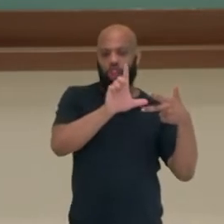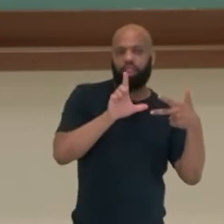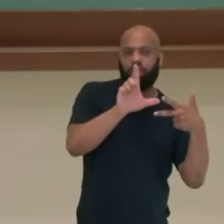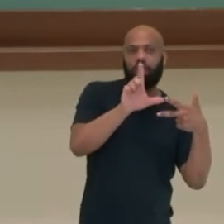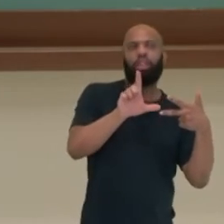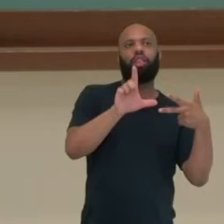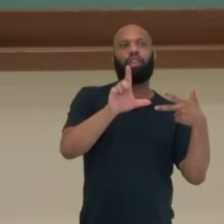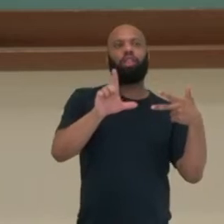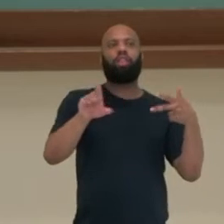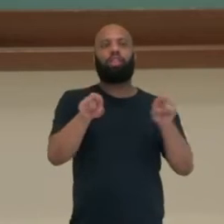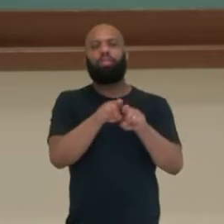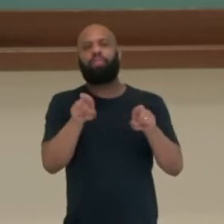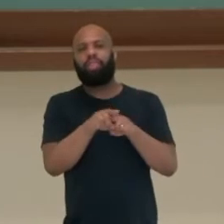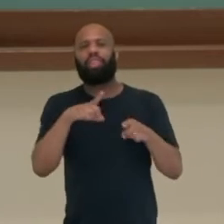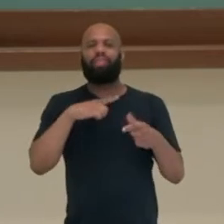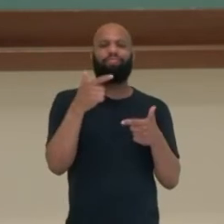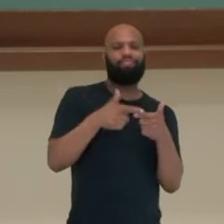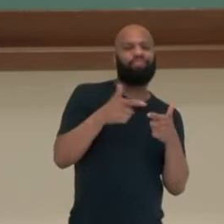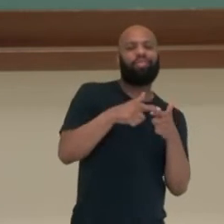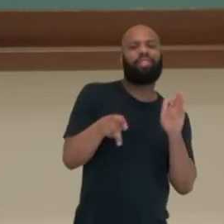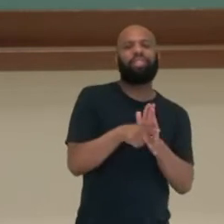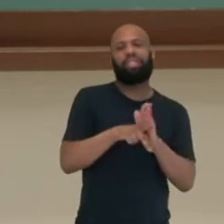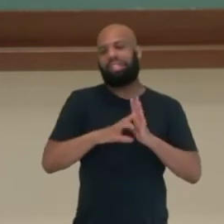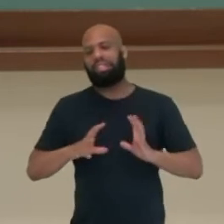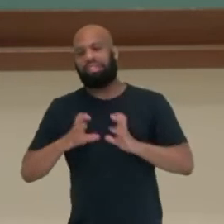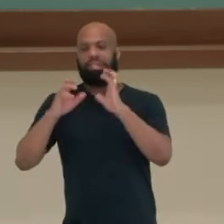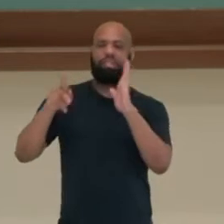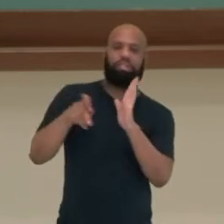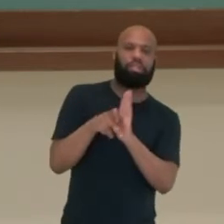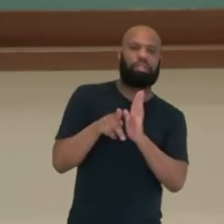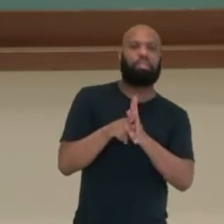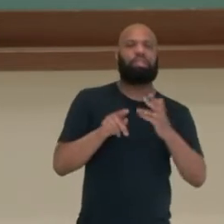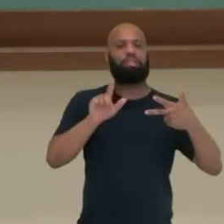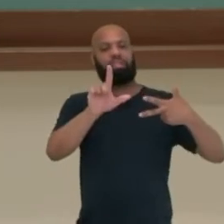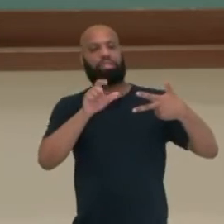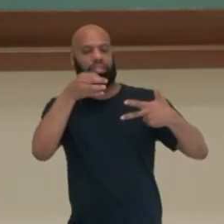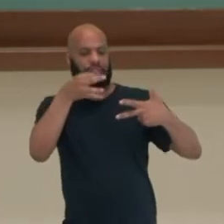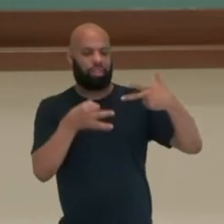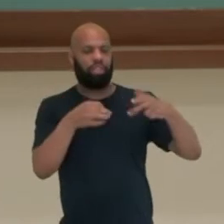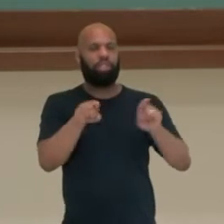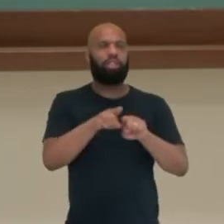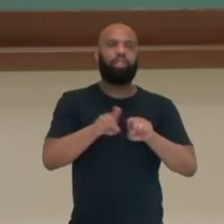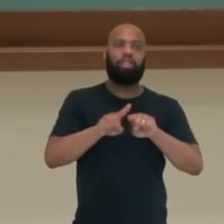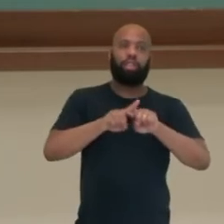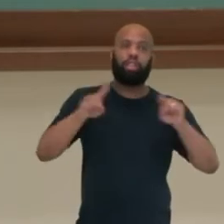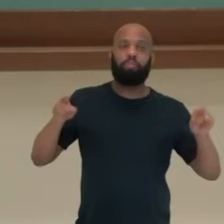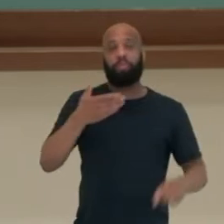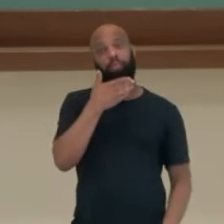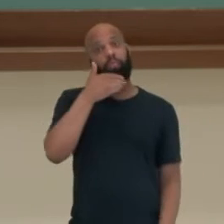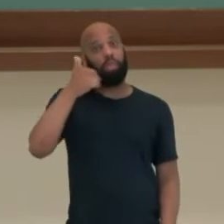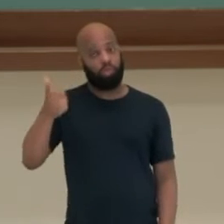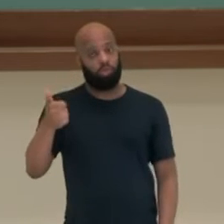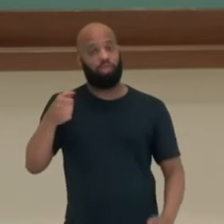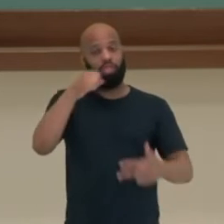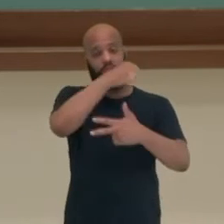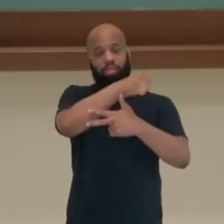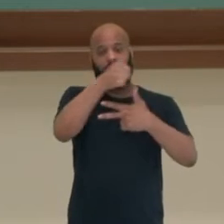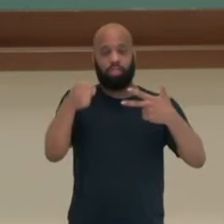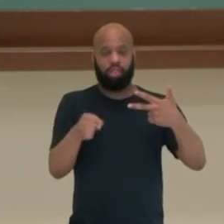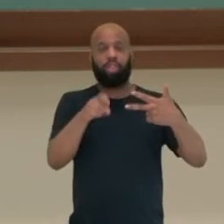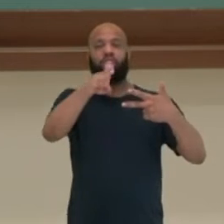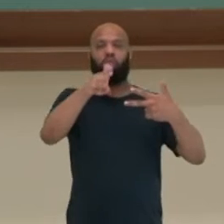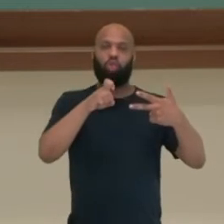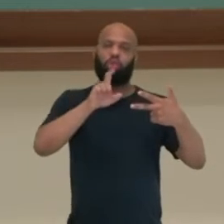judiciário, legislativo, etc. Mesmo que não haja essa harmonia, ainda assim, de acordo com Montesquieu, isso é